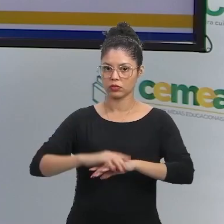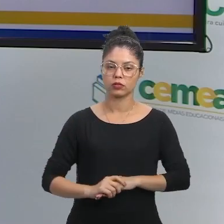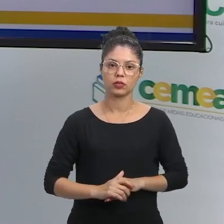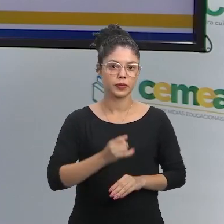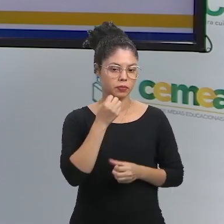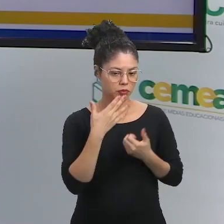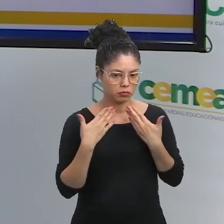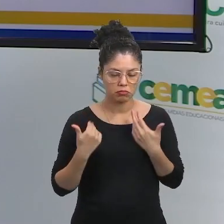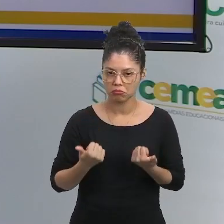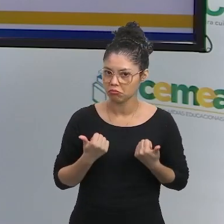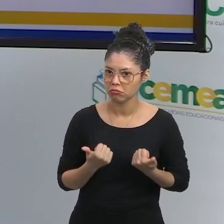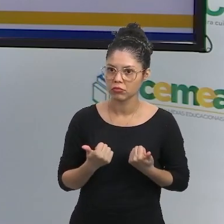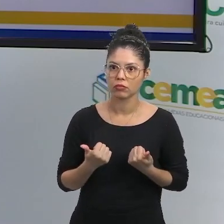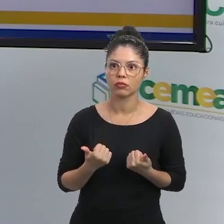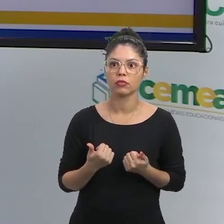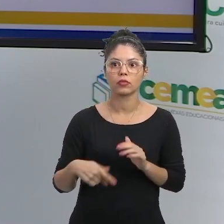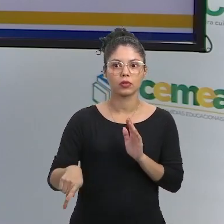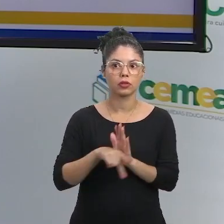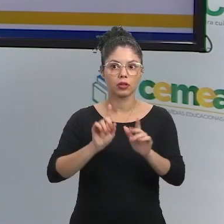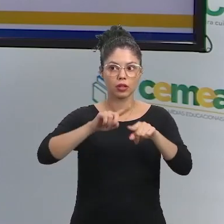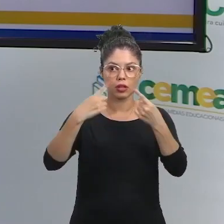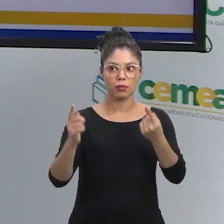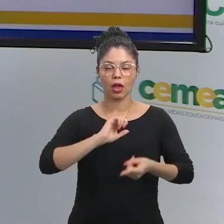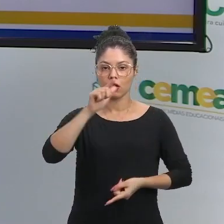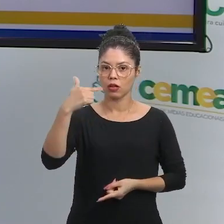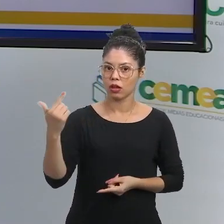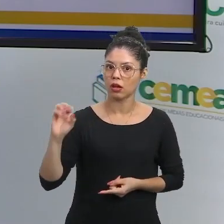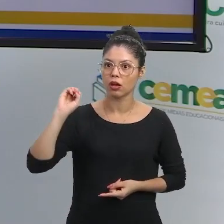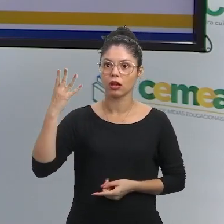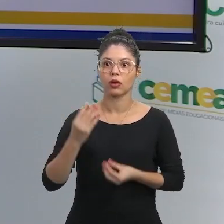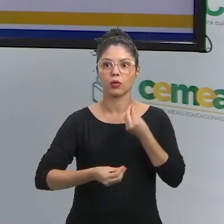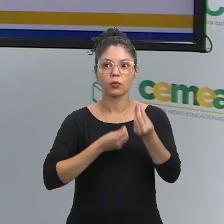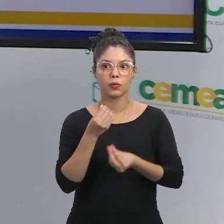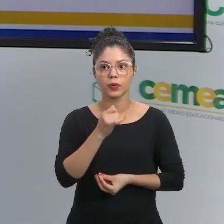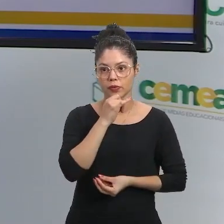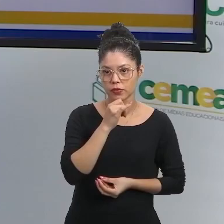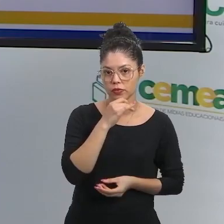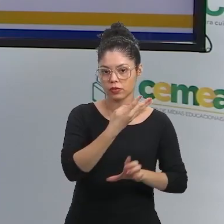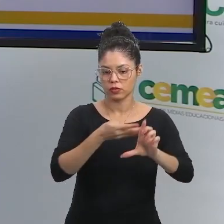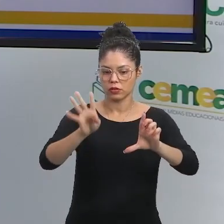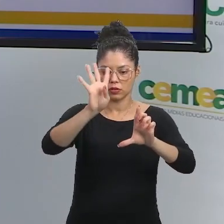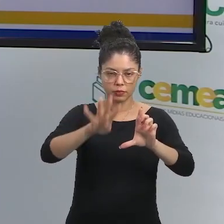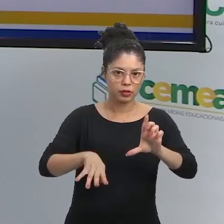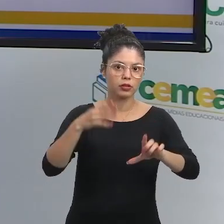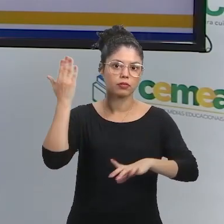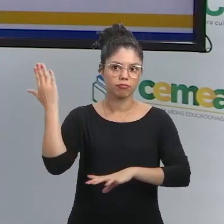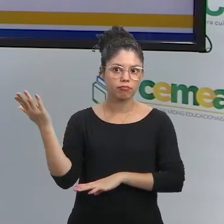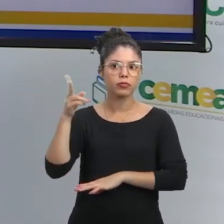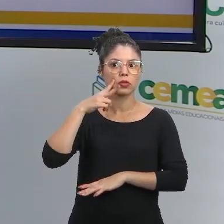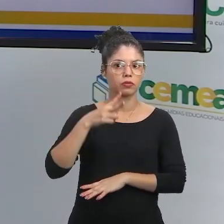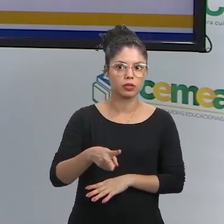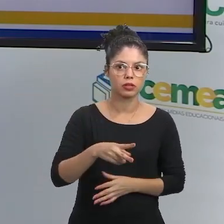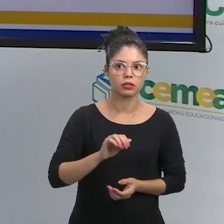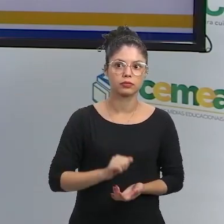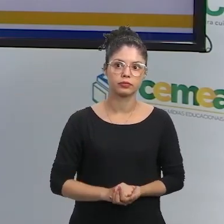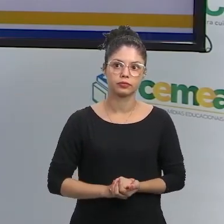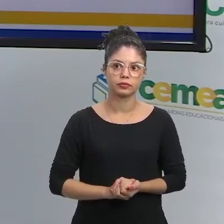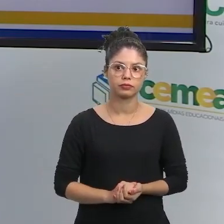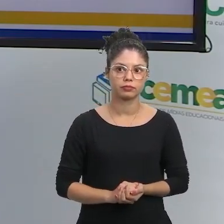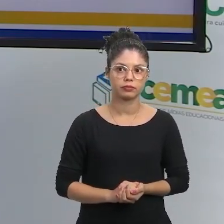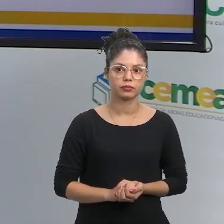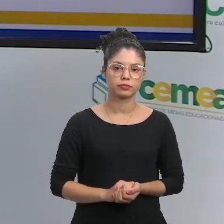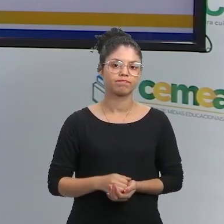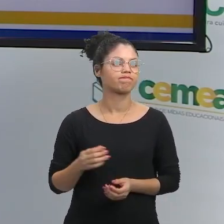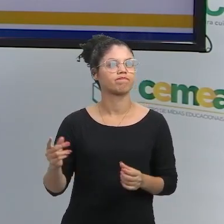Cl, beleza, bateu com o português. Mas existem casos como esse daqui da tabela que vocês estão observando, que